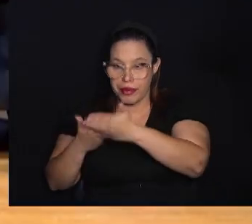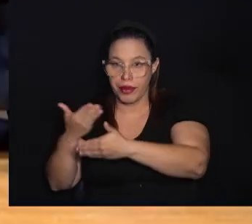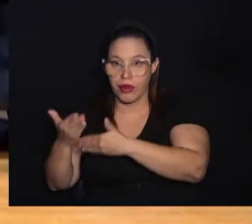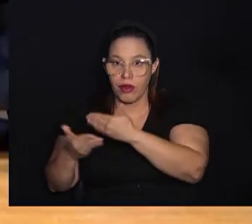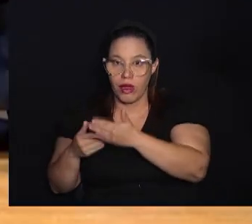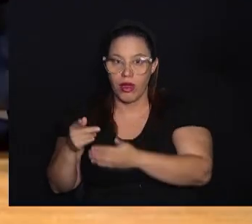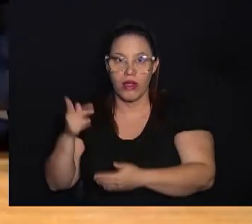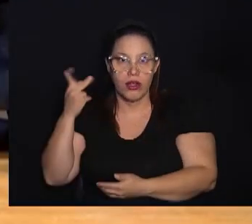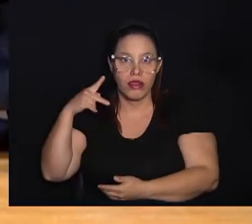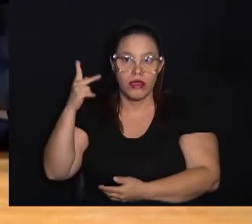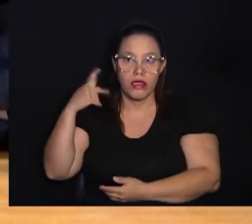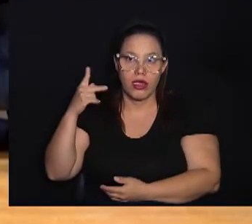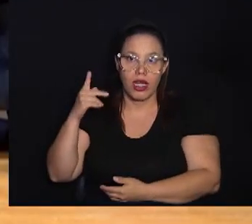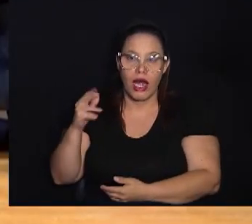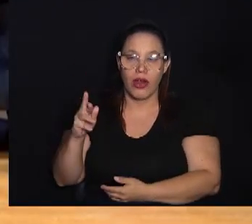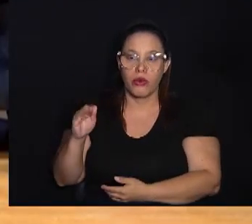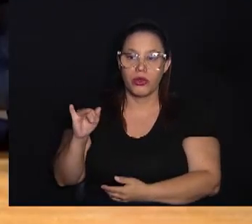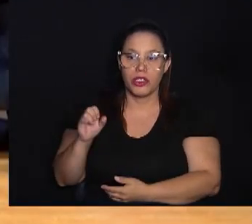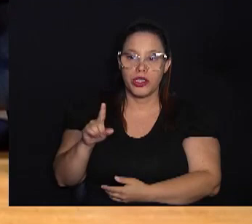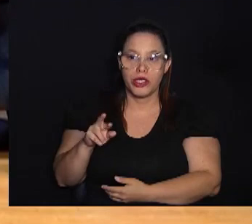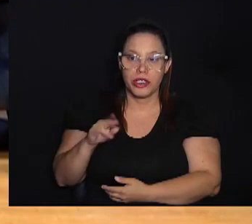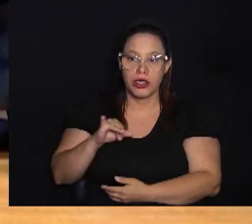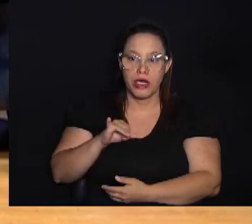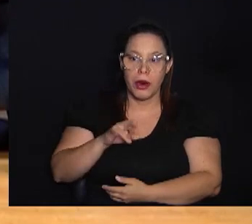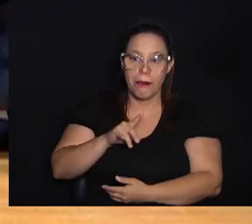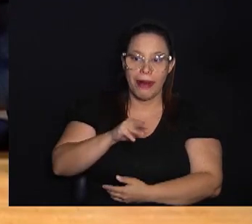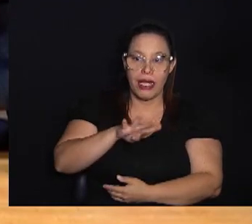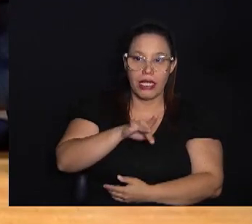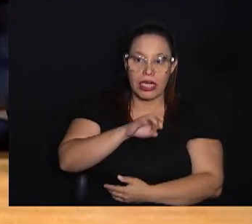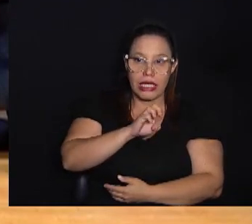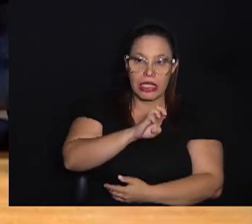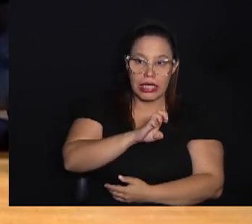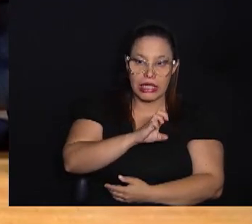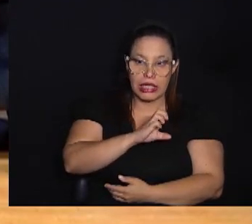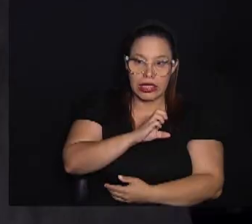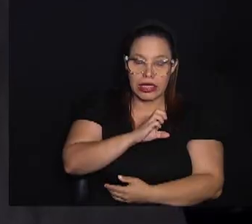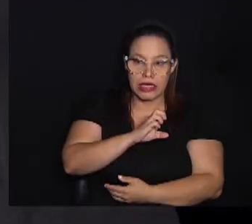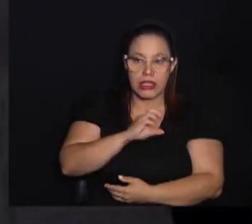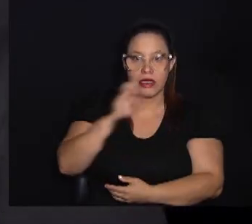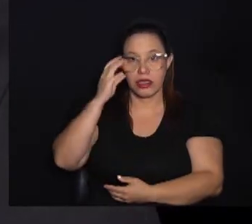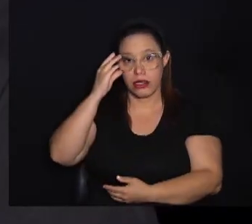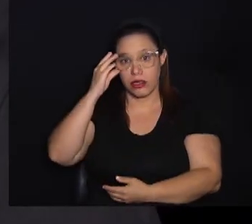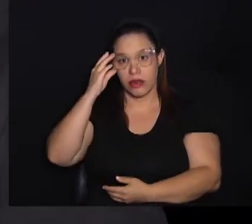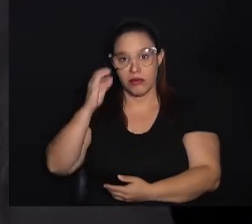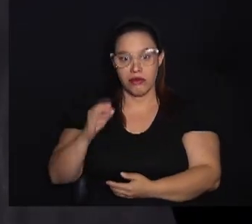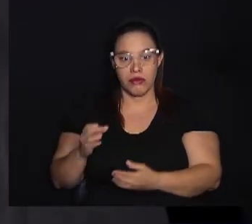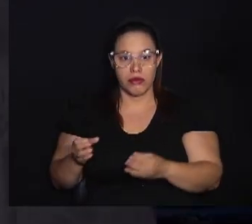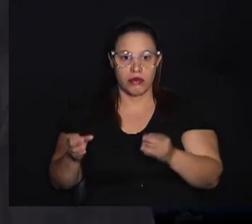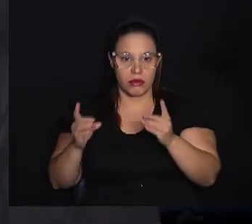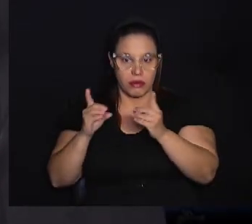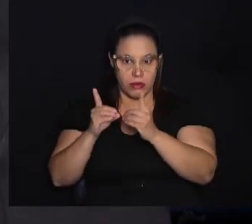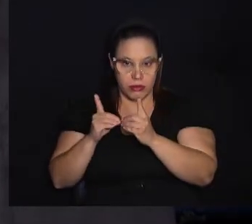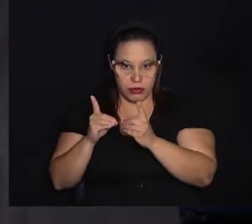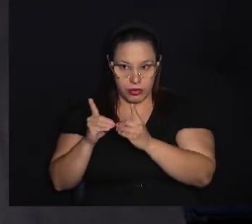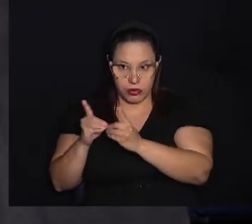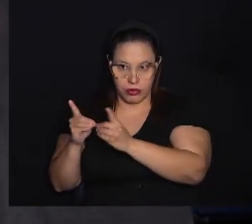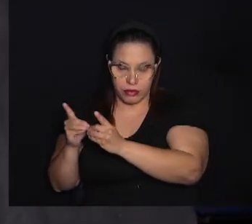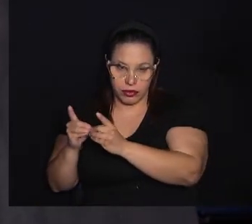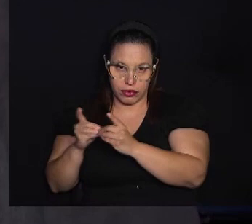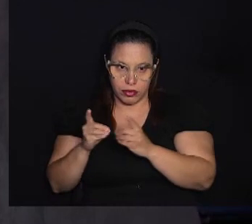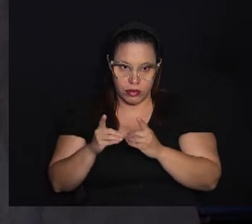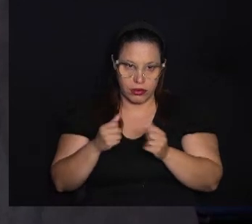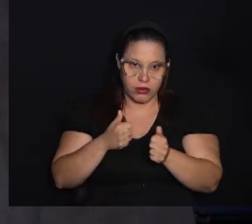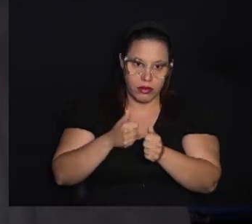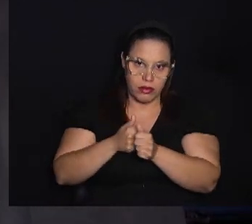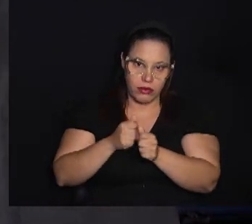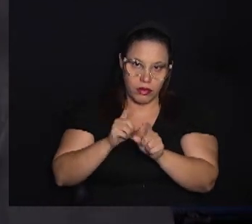Política Nacional Aldir Blanc e da Política Nacional Cultura Viva no estado de São Paulo. Esse encontro dos fóruns de gestores municipais de São